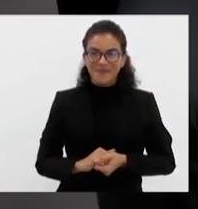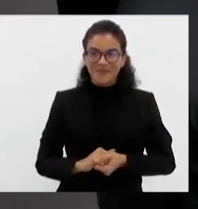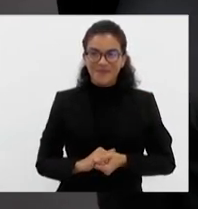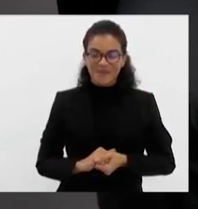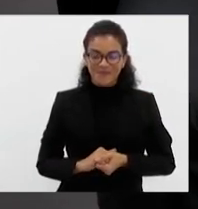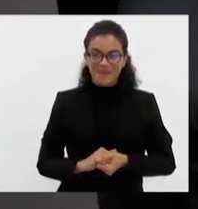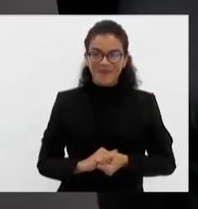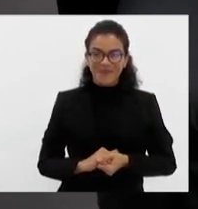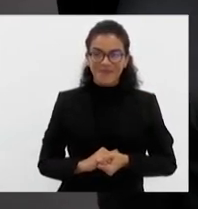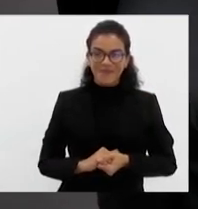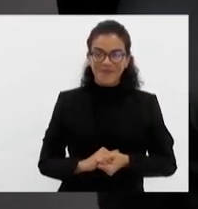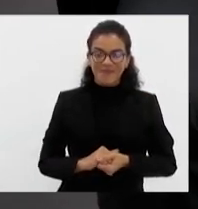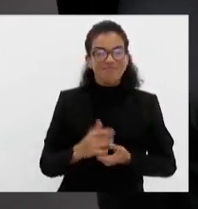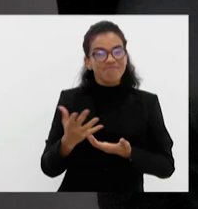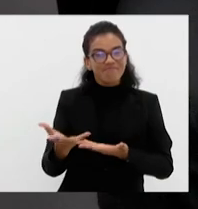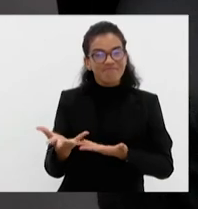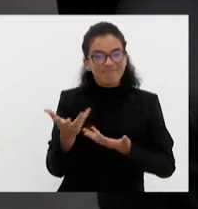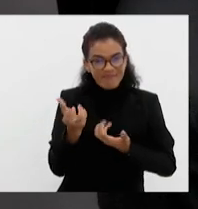acolhendo,